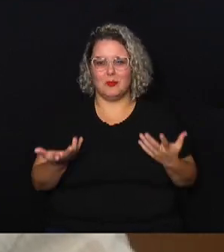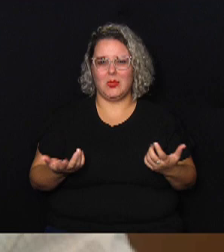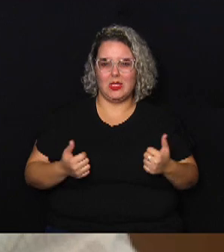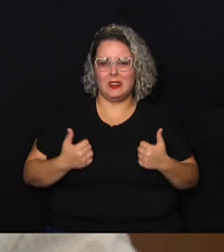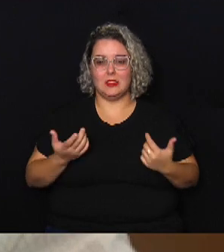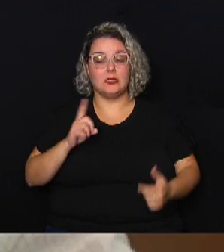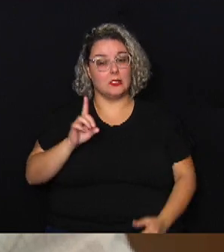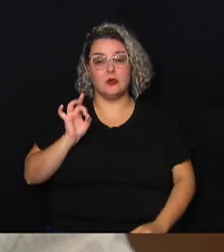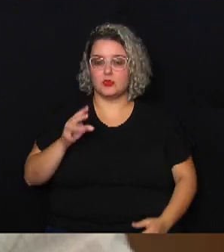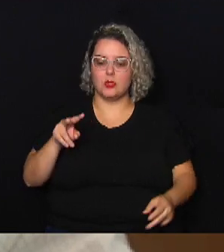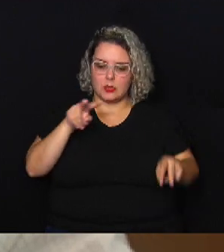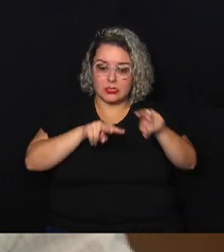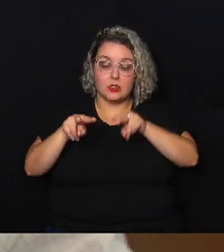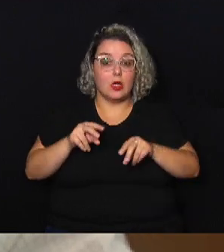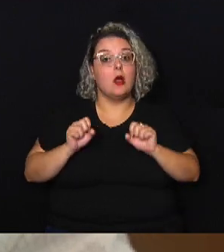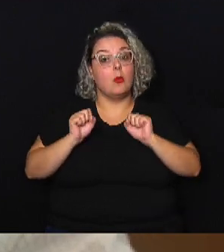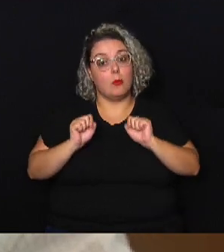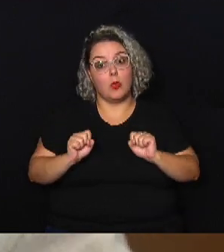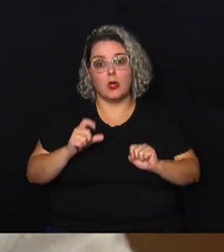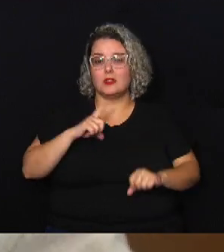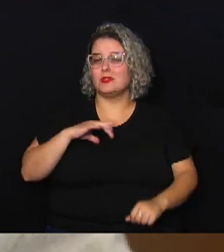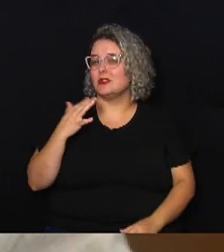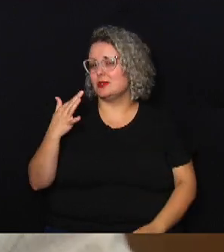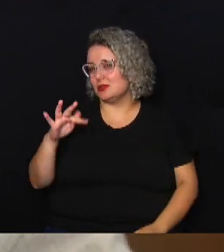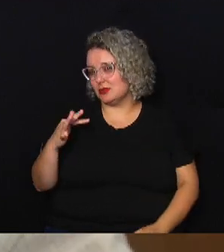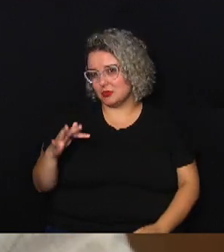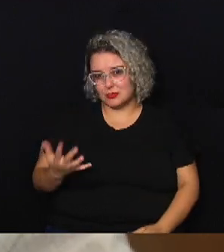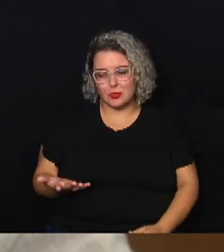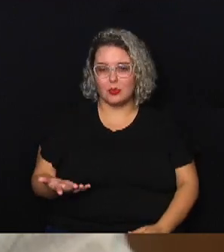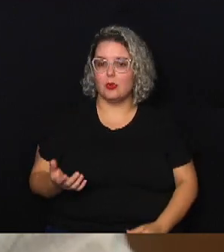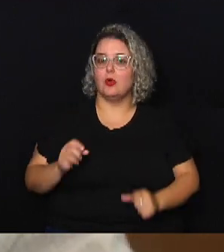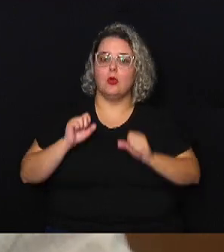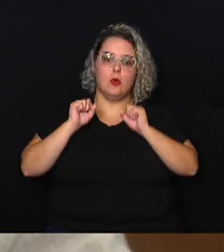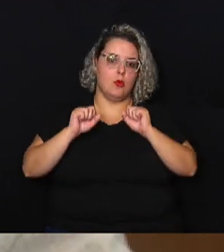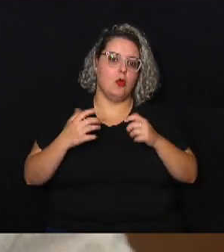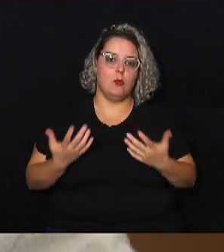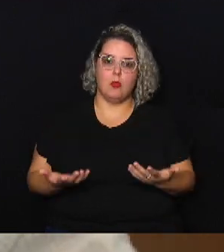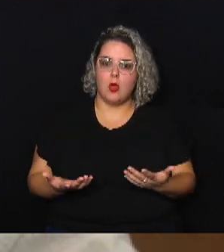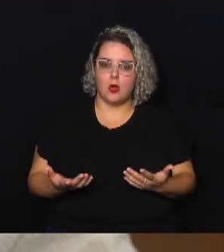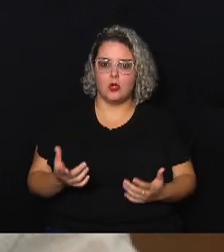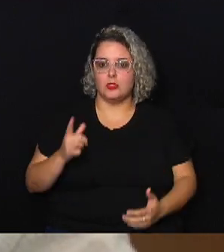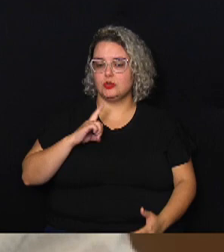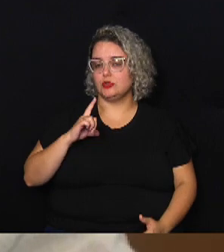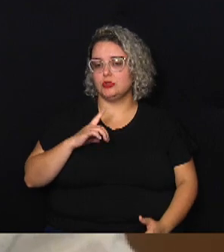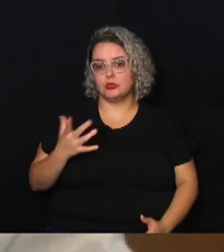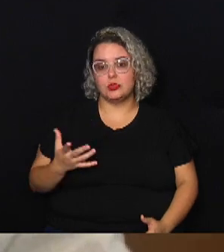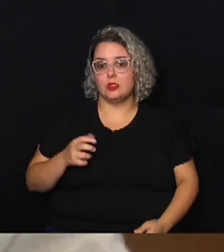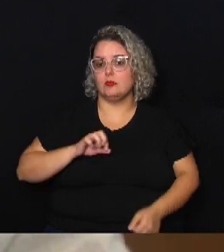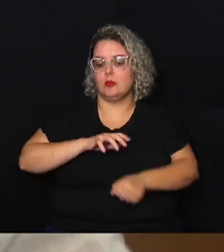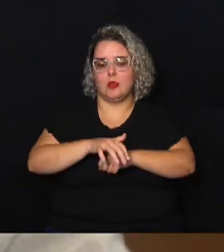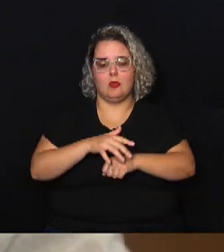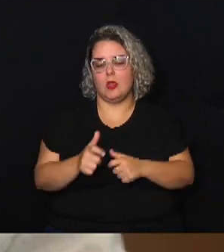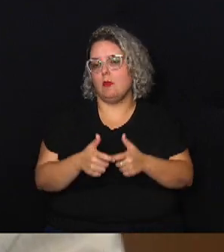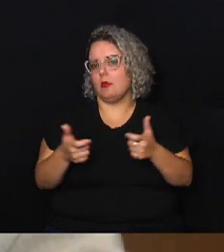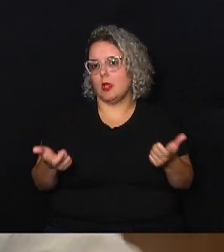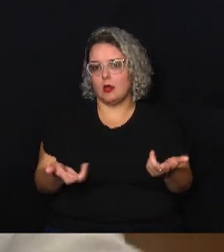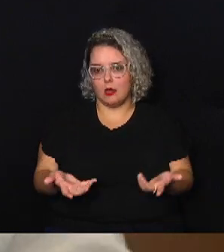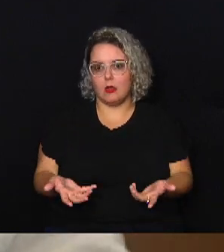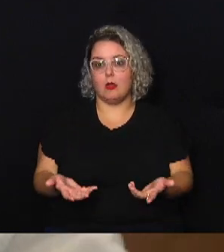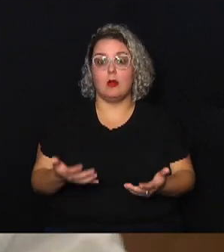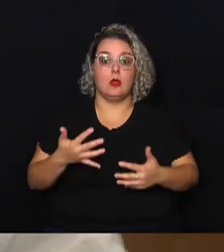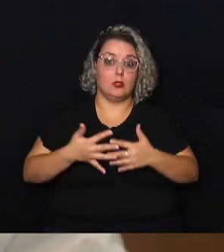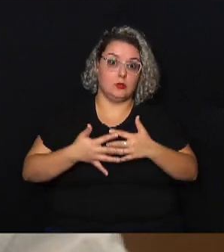só estético, a paciente pode ter dor, ela pode ter mais infecção,